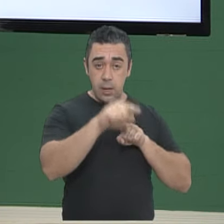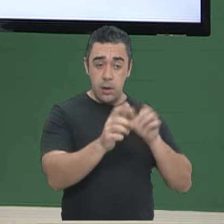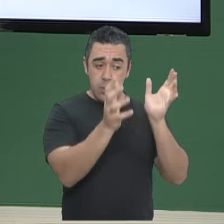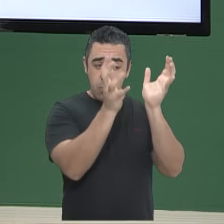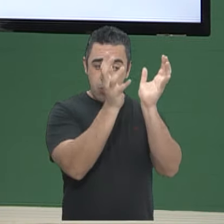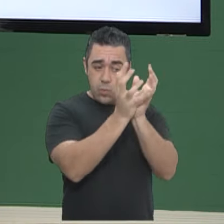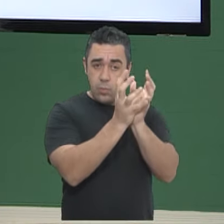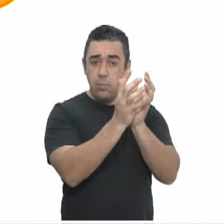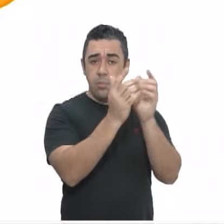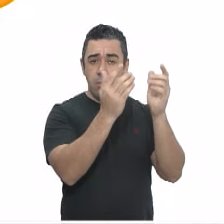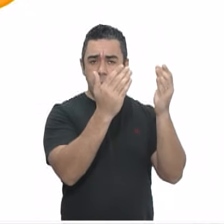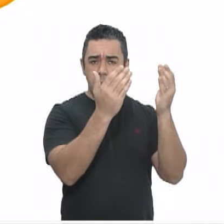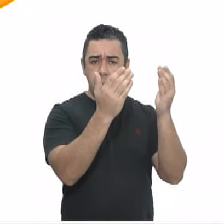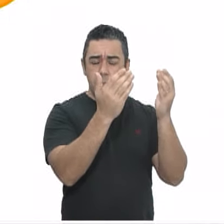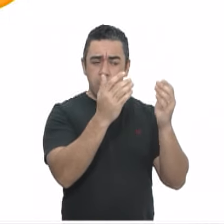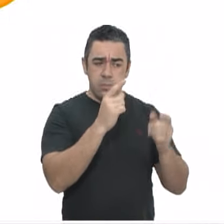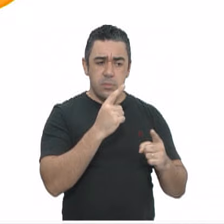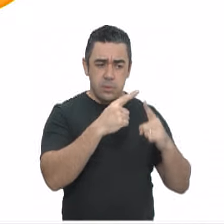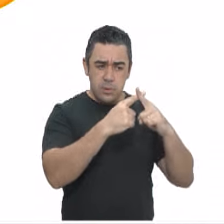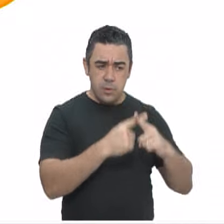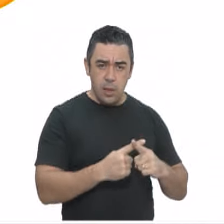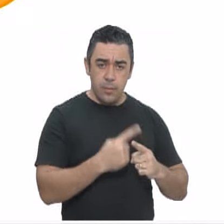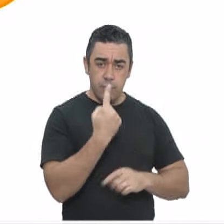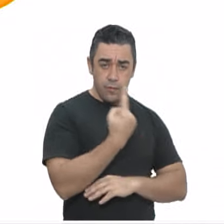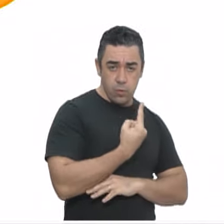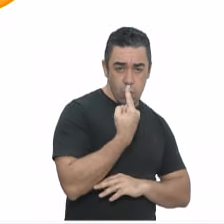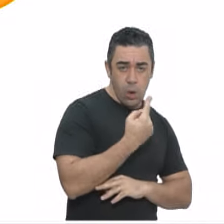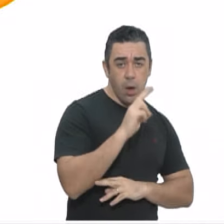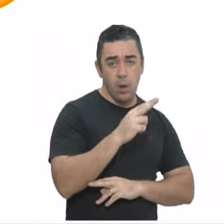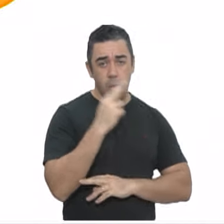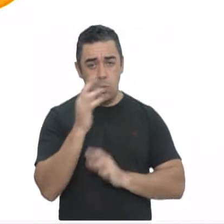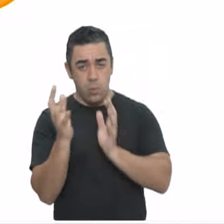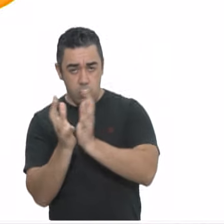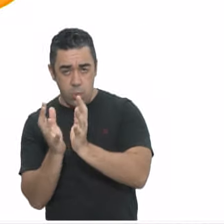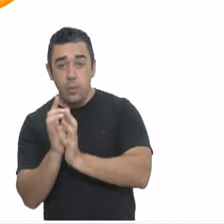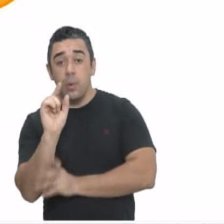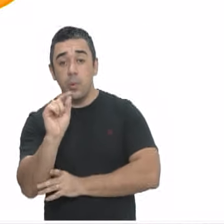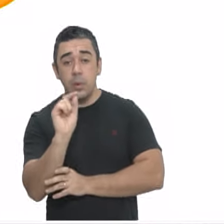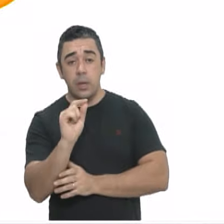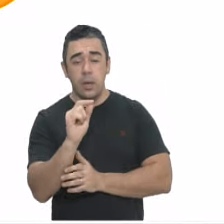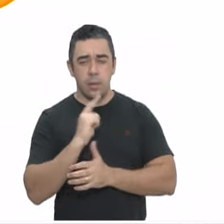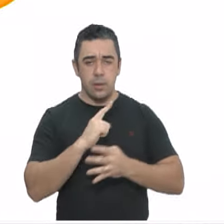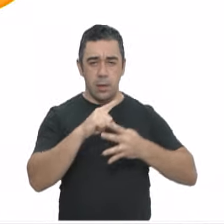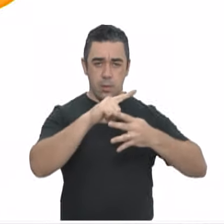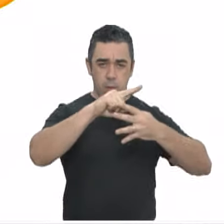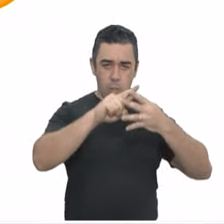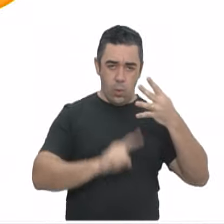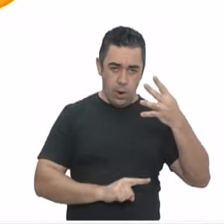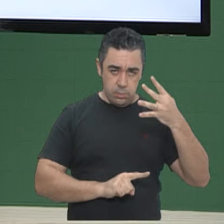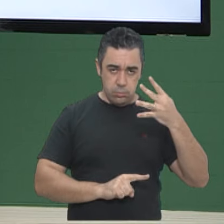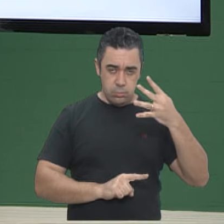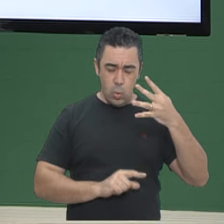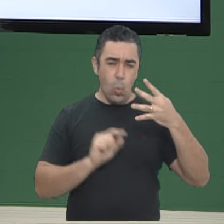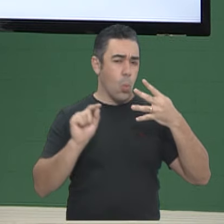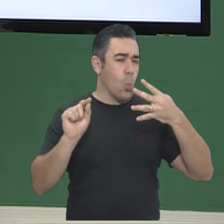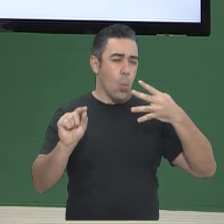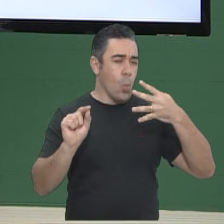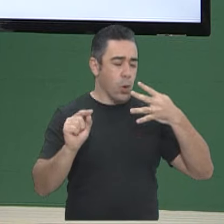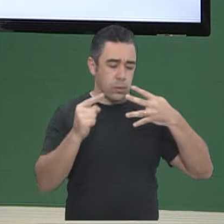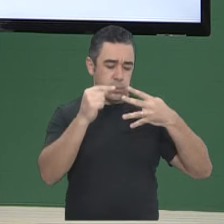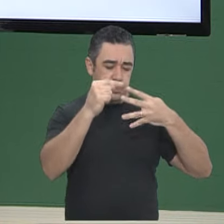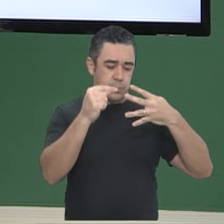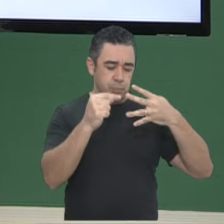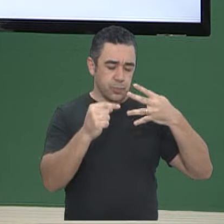de provas individuais ou coletivas que se baseiam em 4 atividades. Quais são